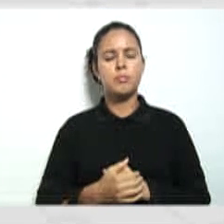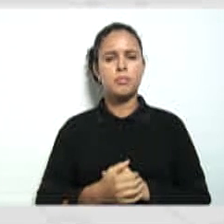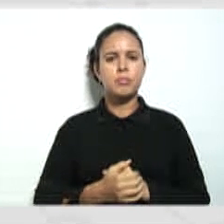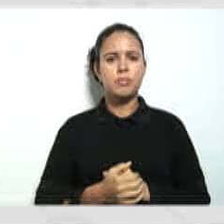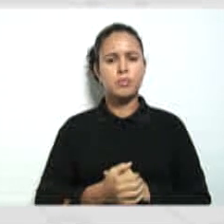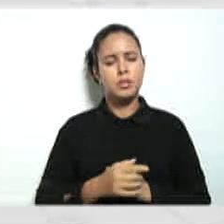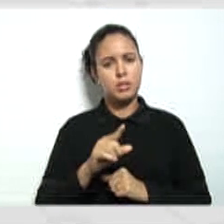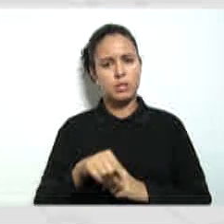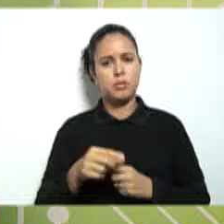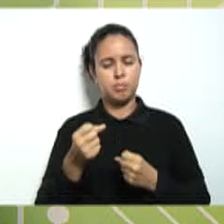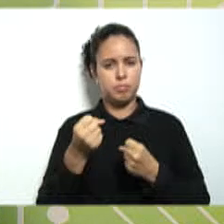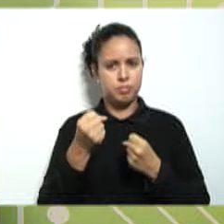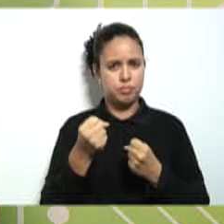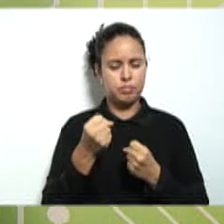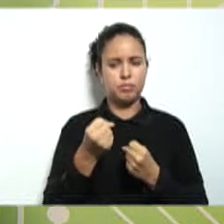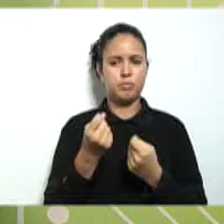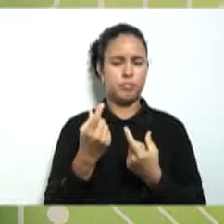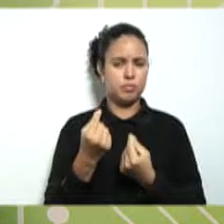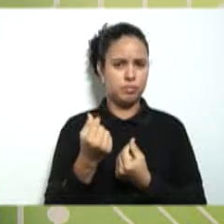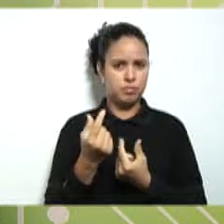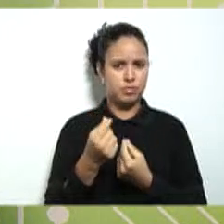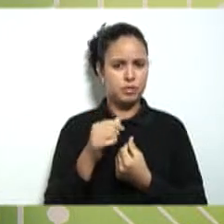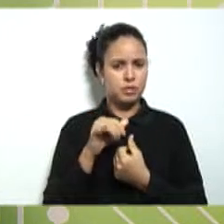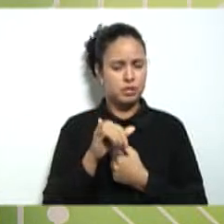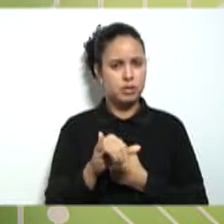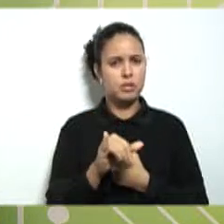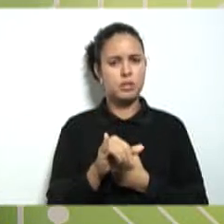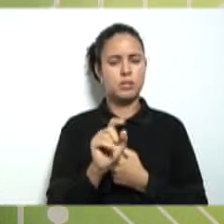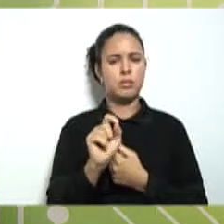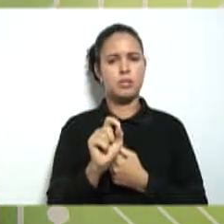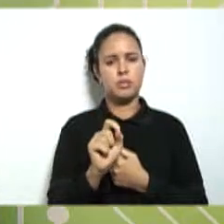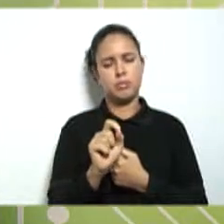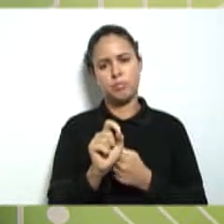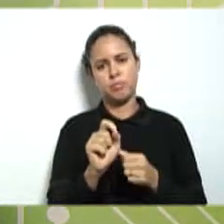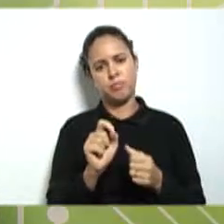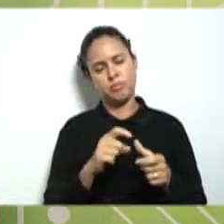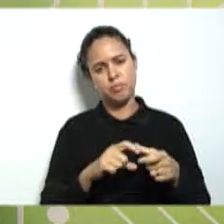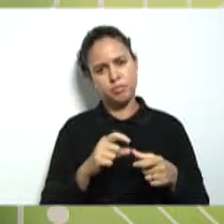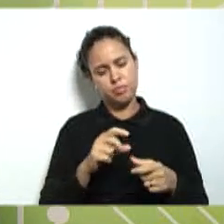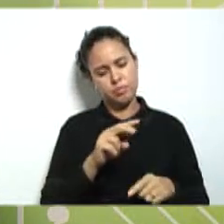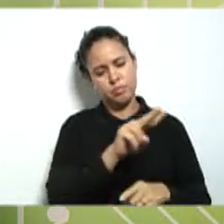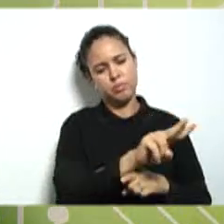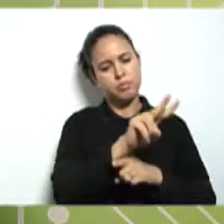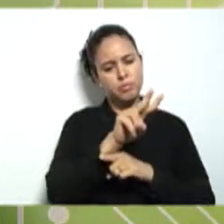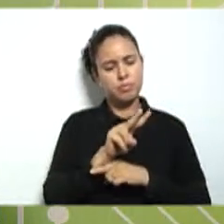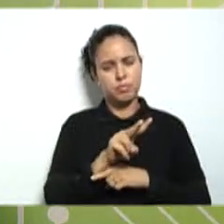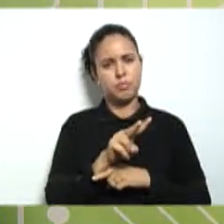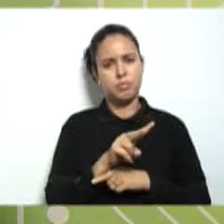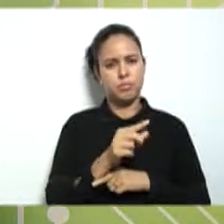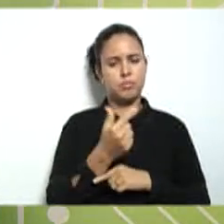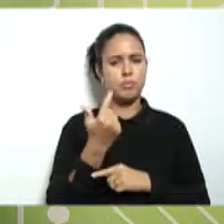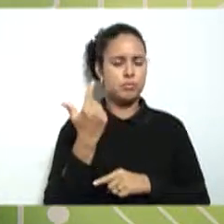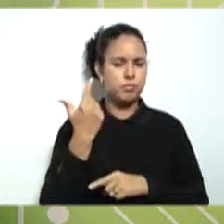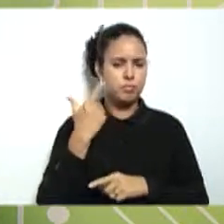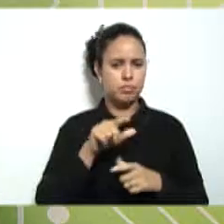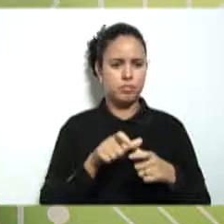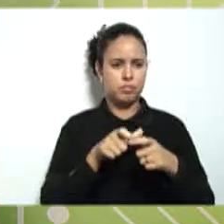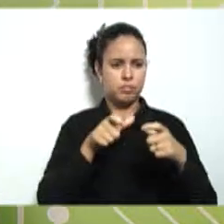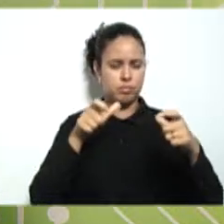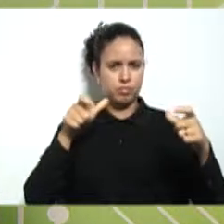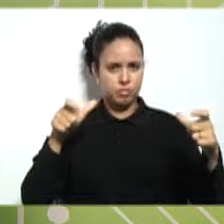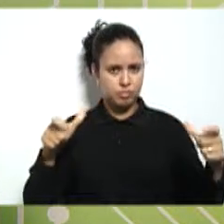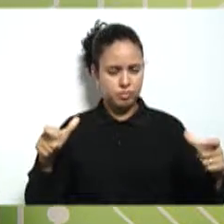muito poderosa na economia. Se eu te dou um empréstimo, você consegue abrir a sua empresa. Se você já tem uma empresa, você consegue expandir. Se eu te dou um empréstimo, você